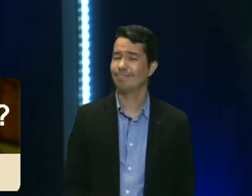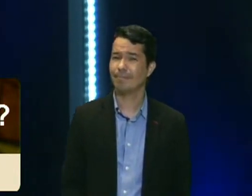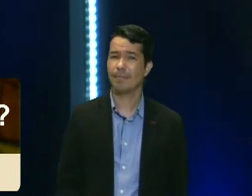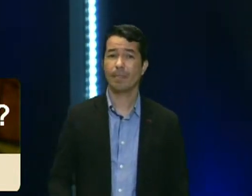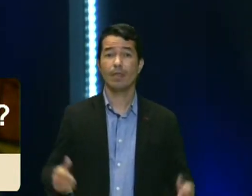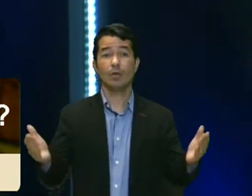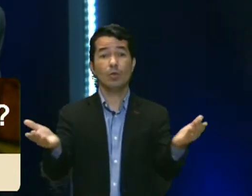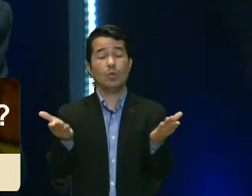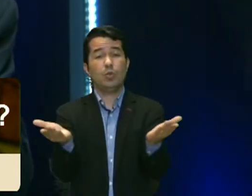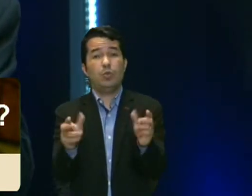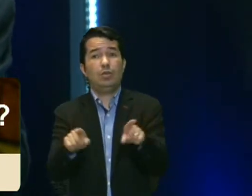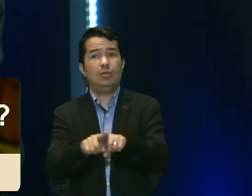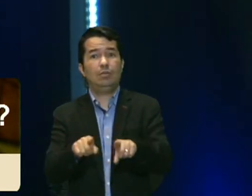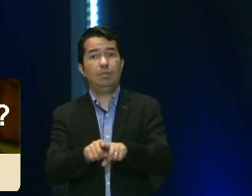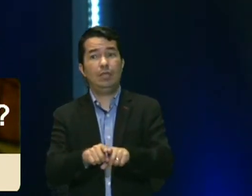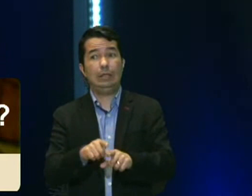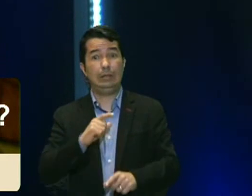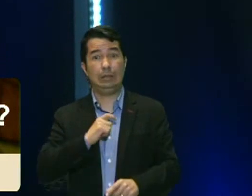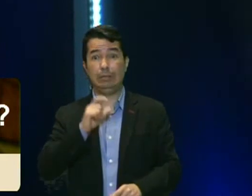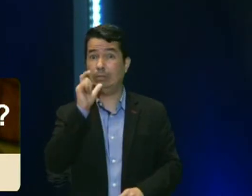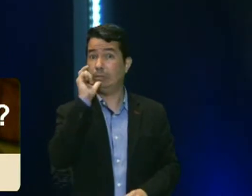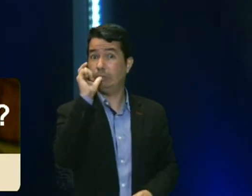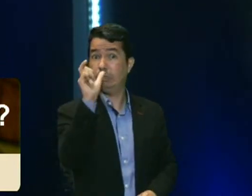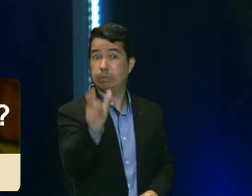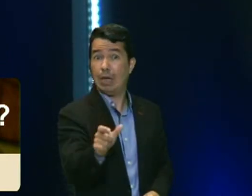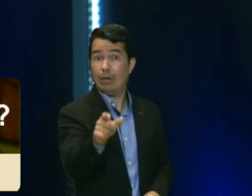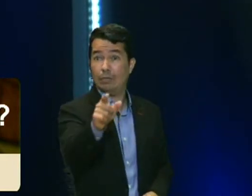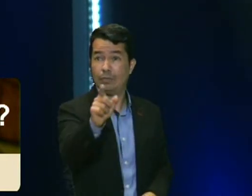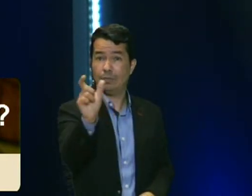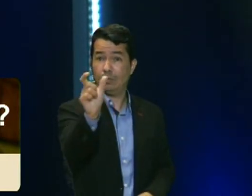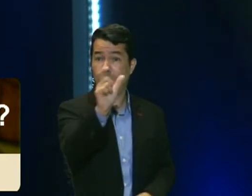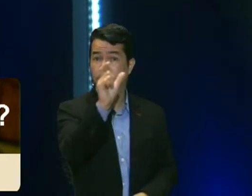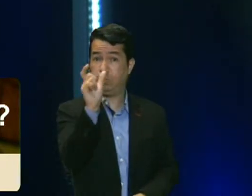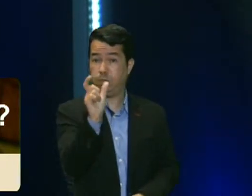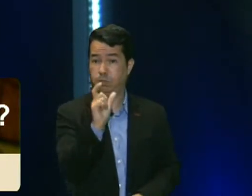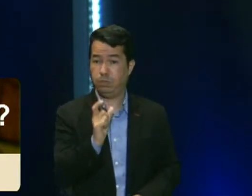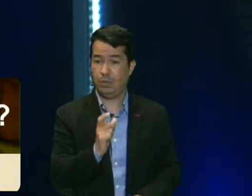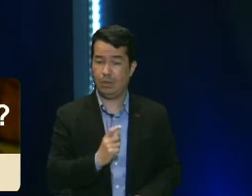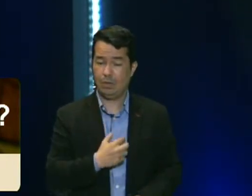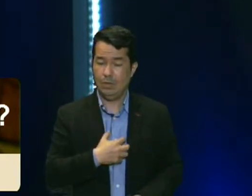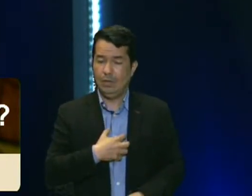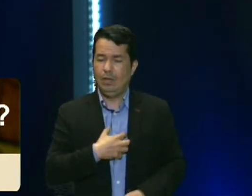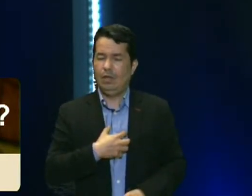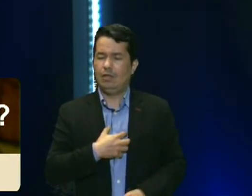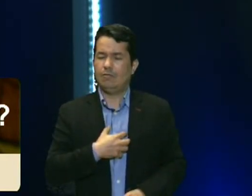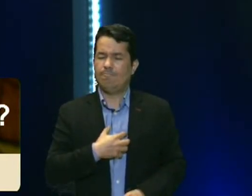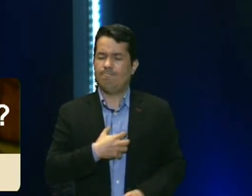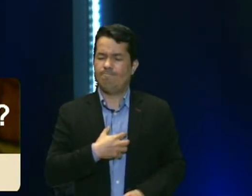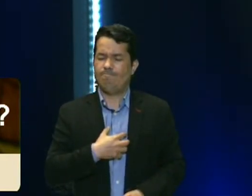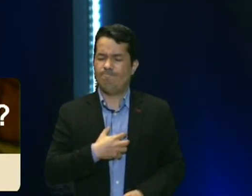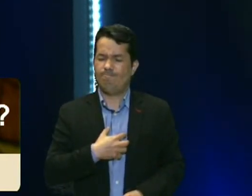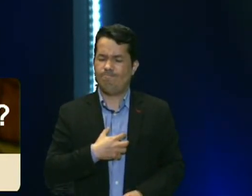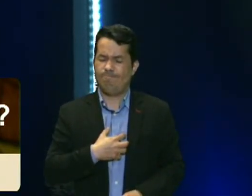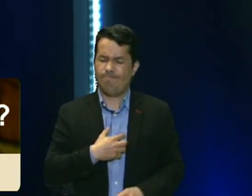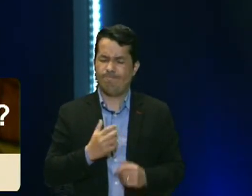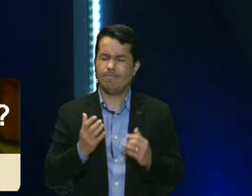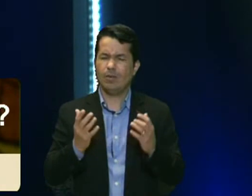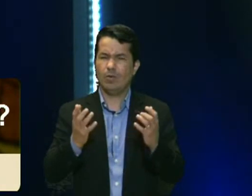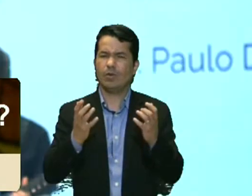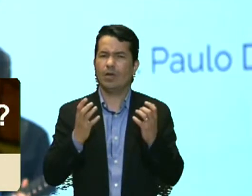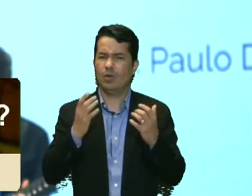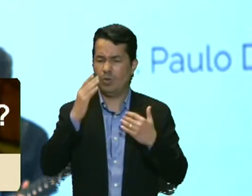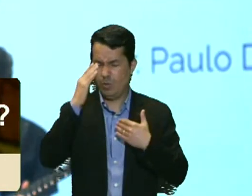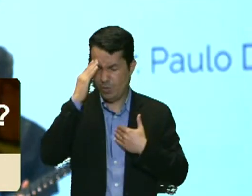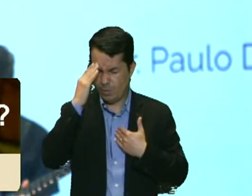Essa palavra que chegou ao teu coração é porque Ele se importa com você. Então comece agradecendo a Ele. Diga isso a